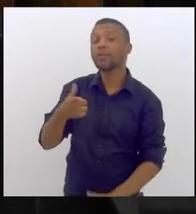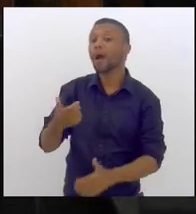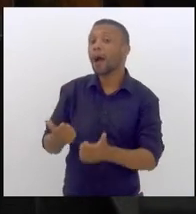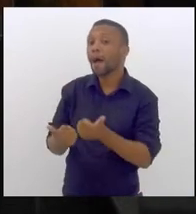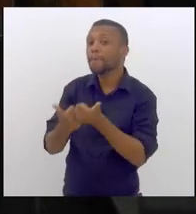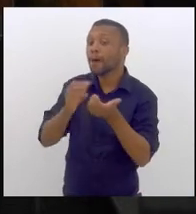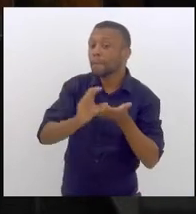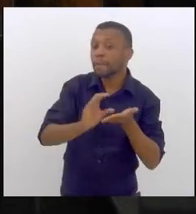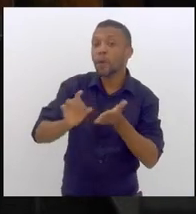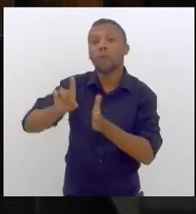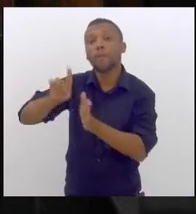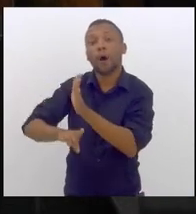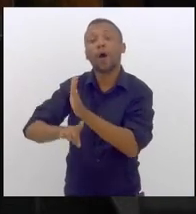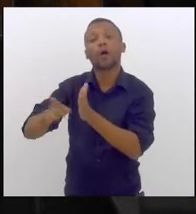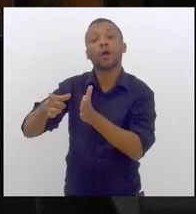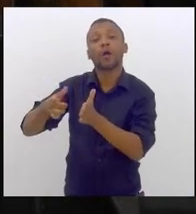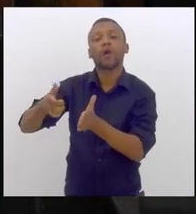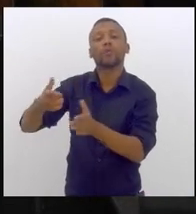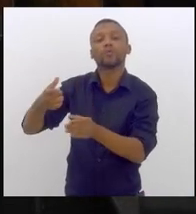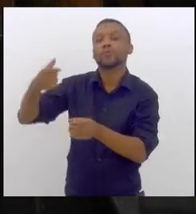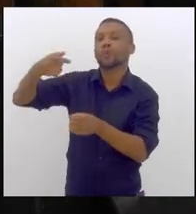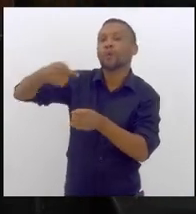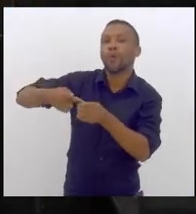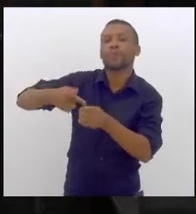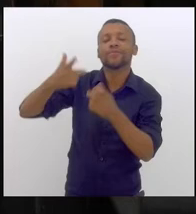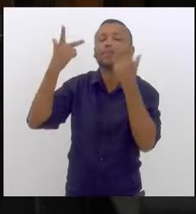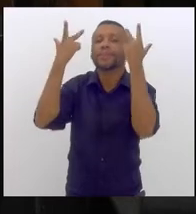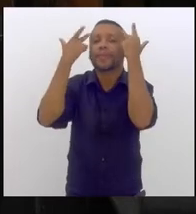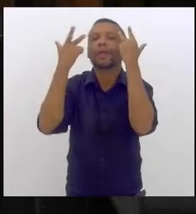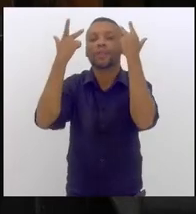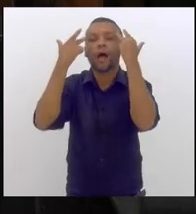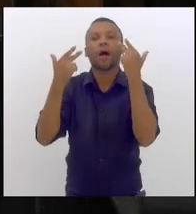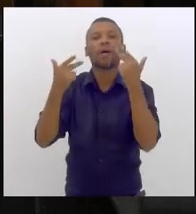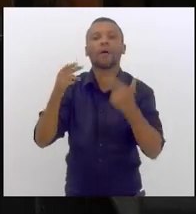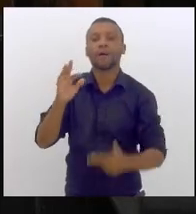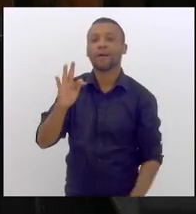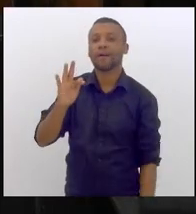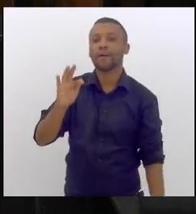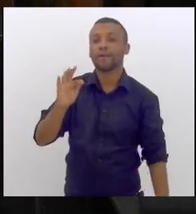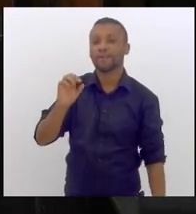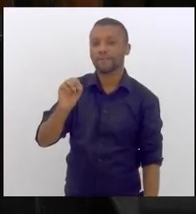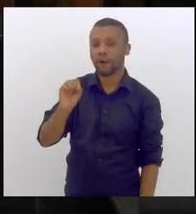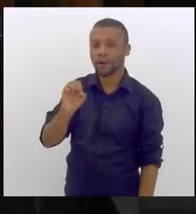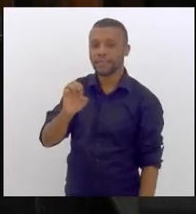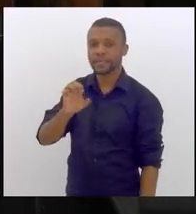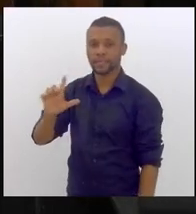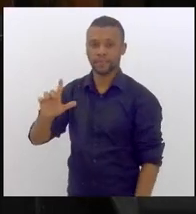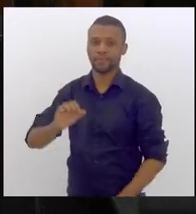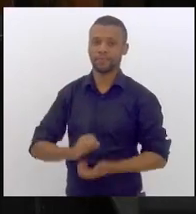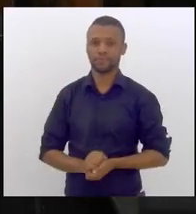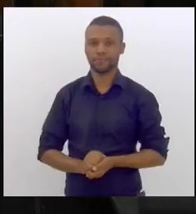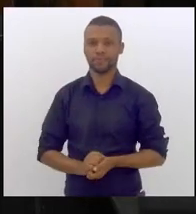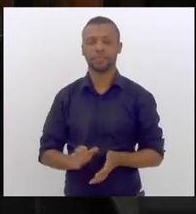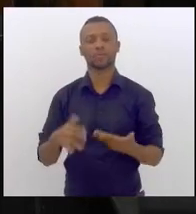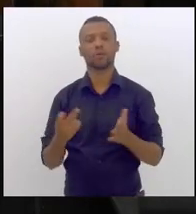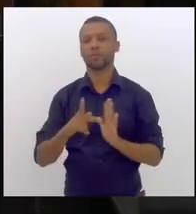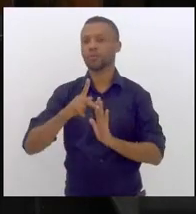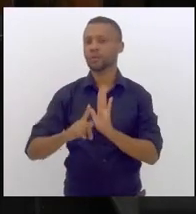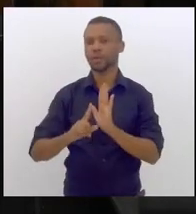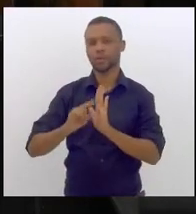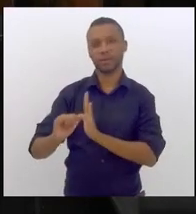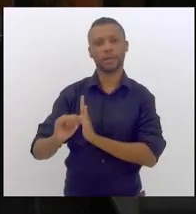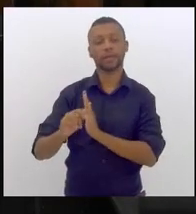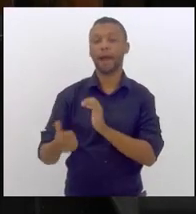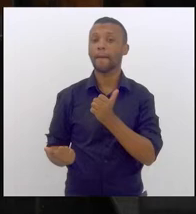os combustíveis fósseis. Então, na verdade, esse projeto de lei que apoia